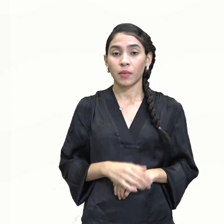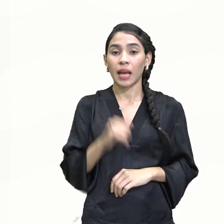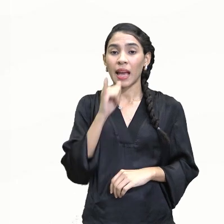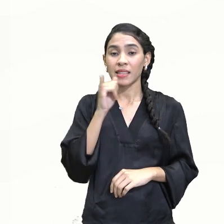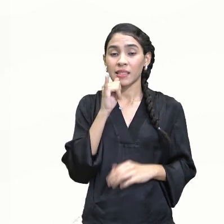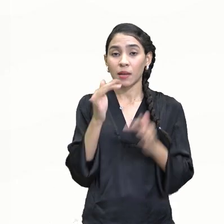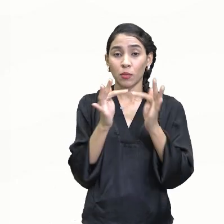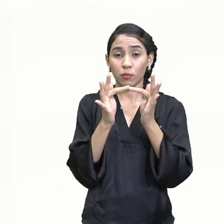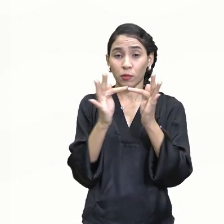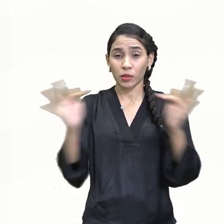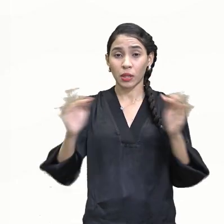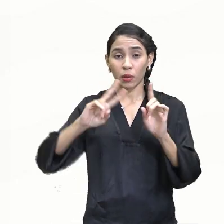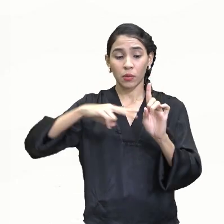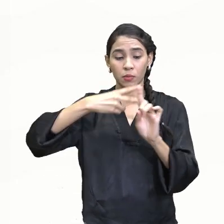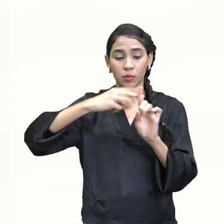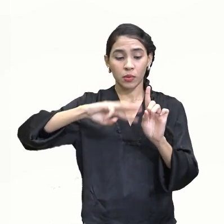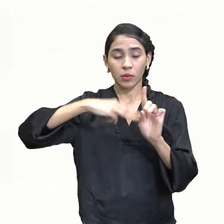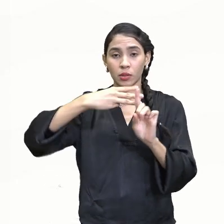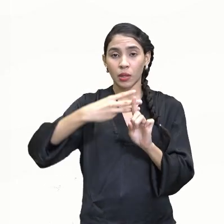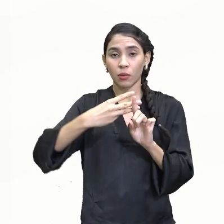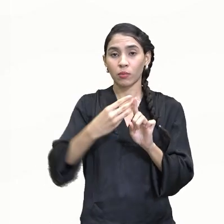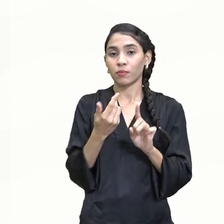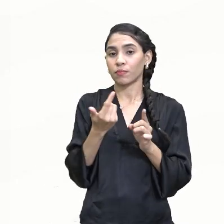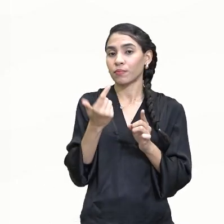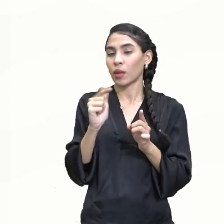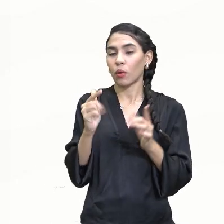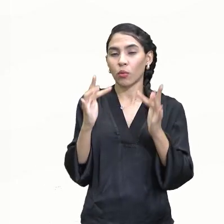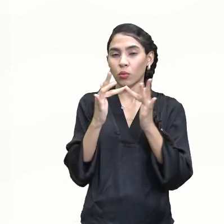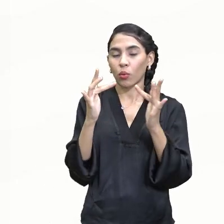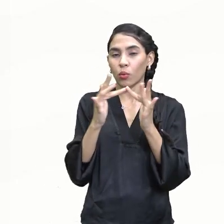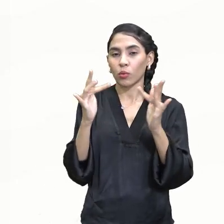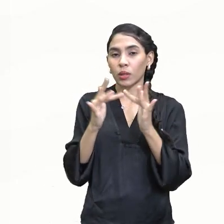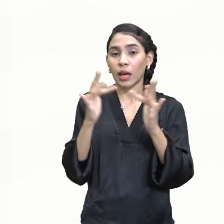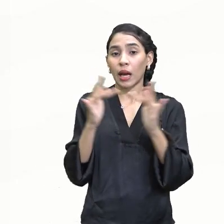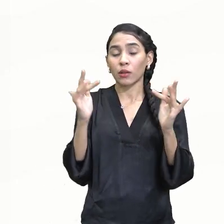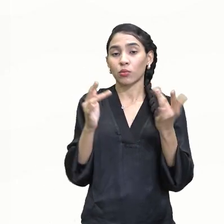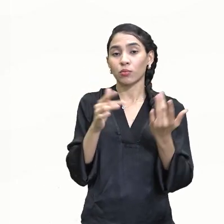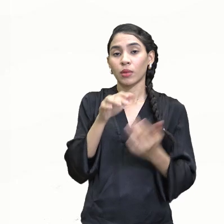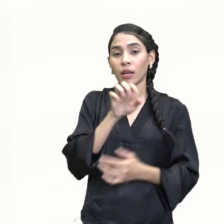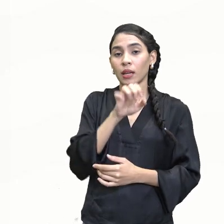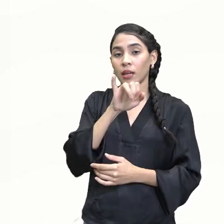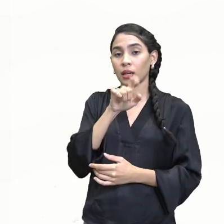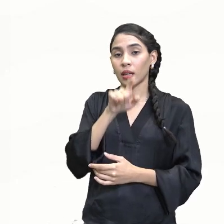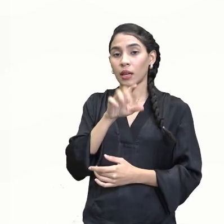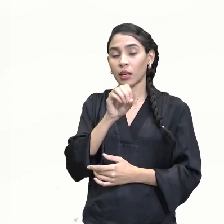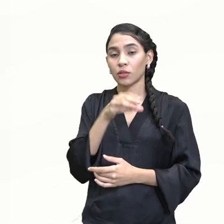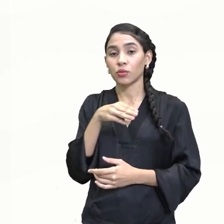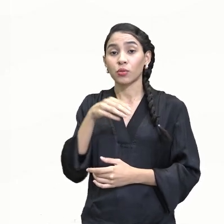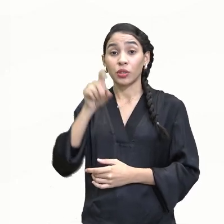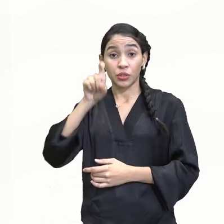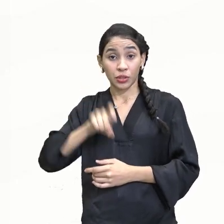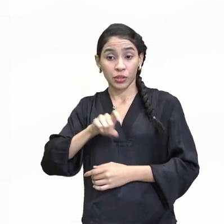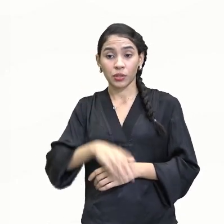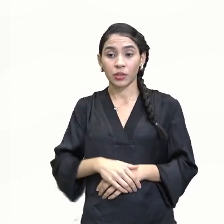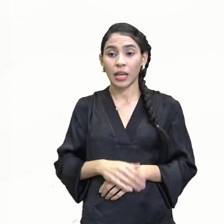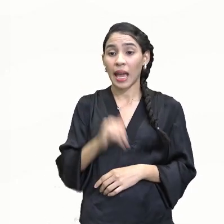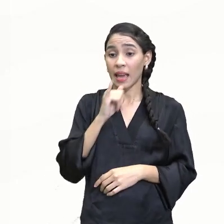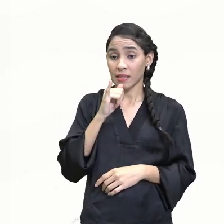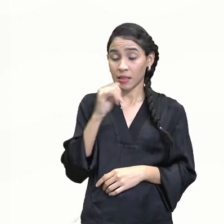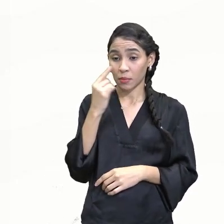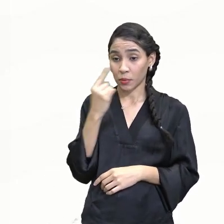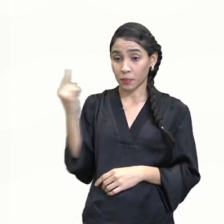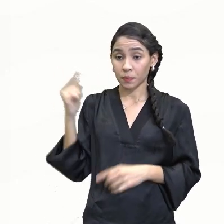função exponencial, ela não toca o eixo de x. Ela fica apenas aqui, ó. Eu tenho aqui o plano